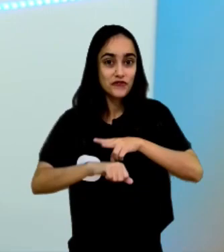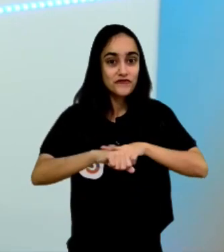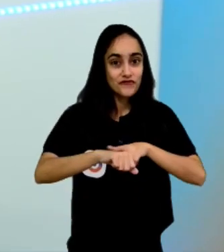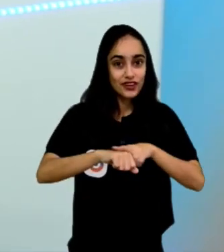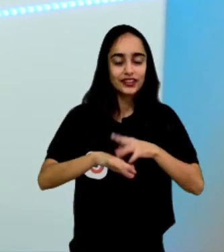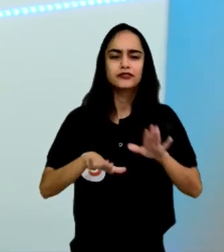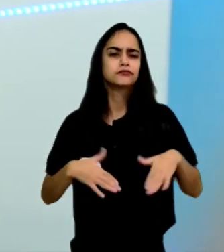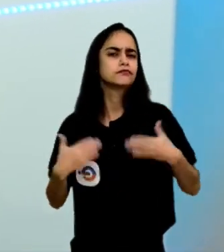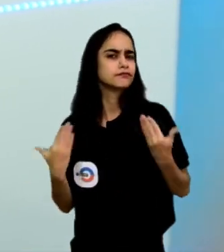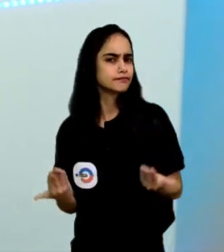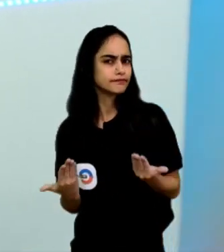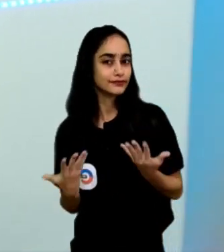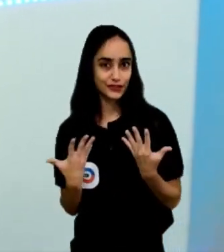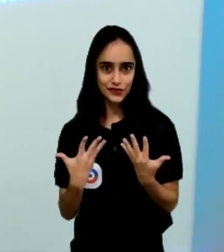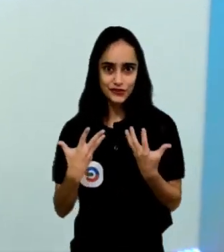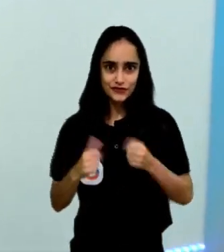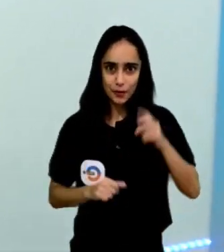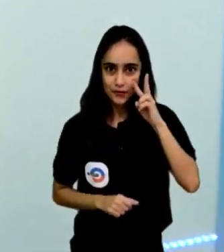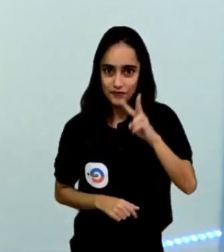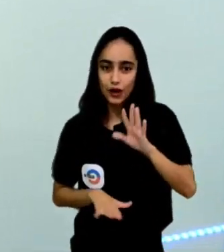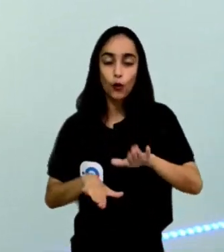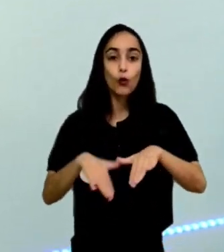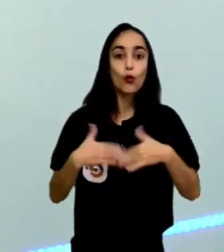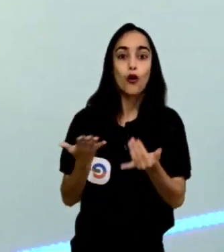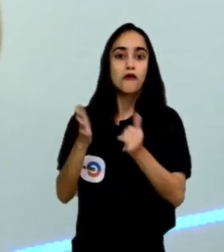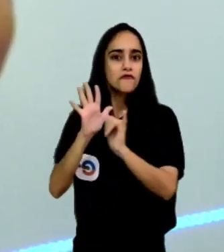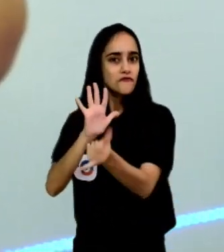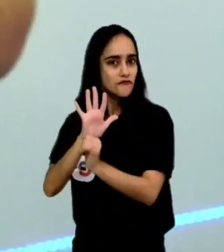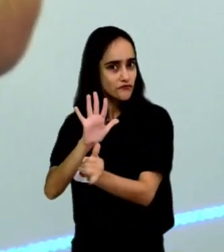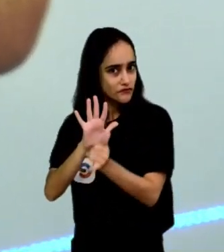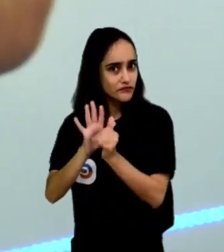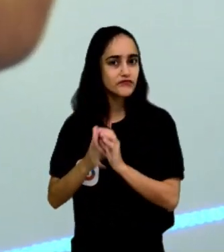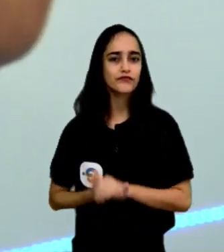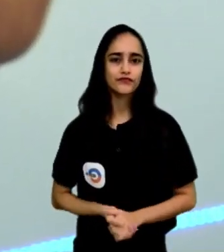aí, vamos ver qual a fábula?